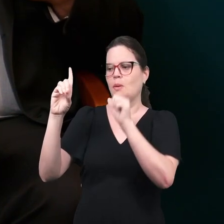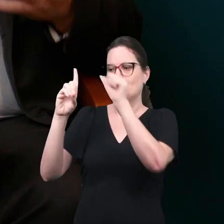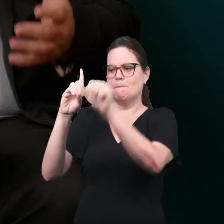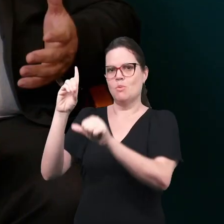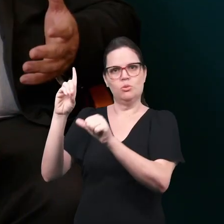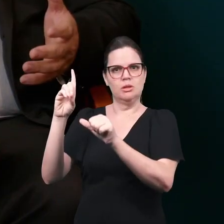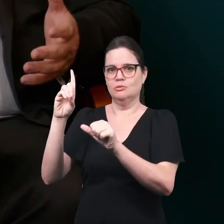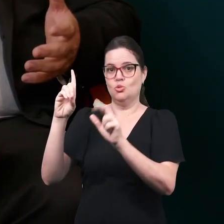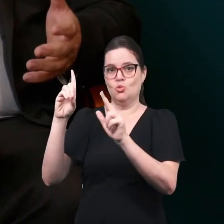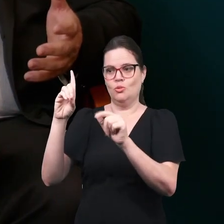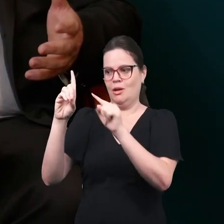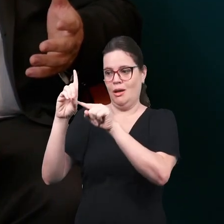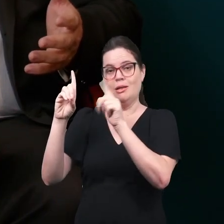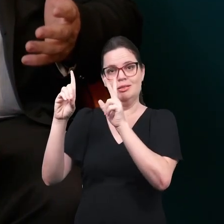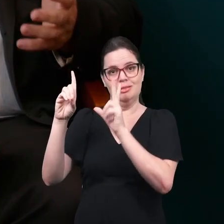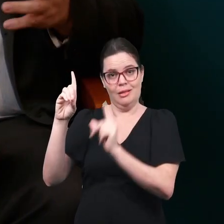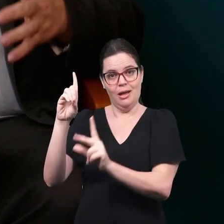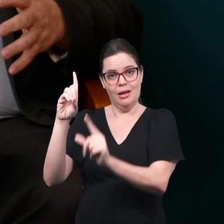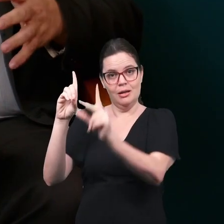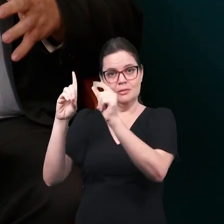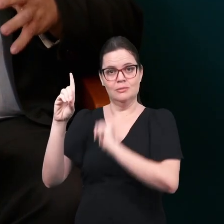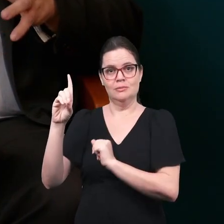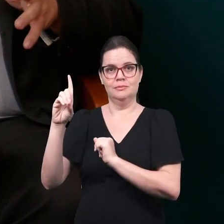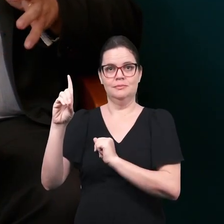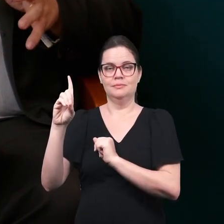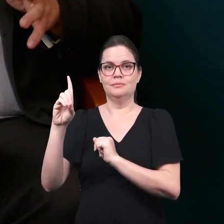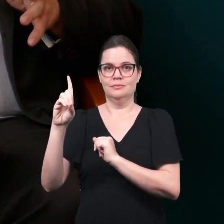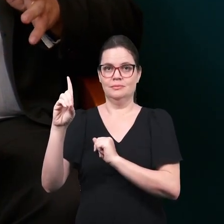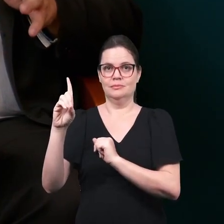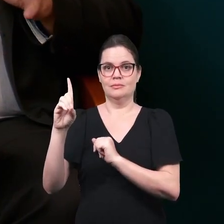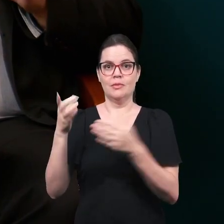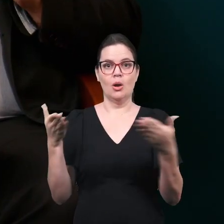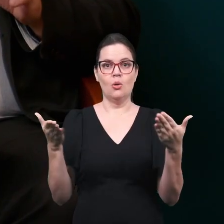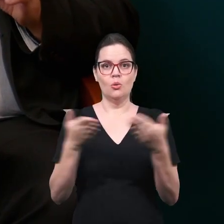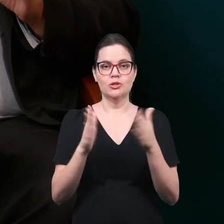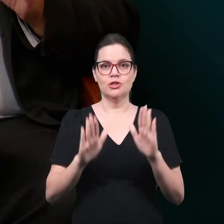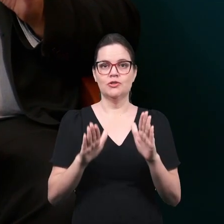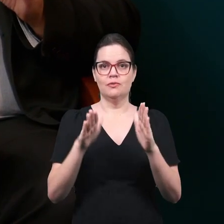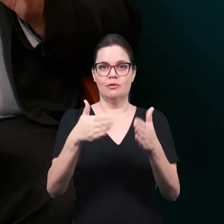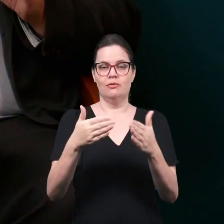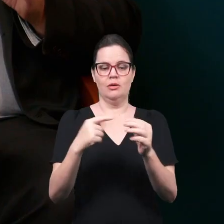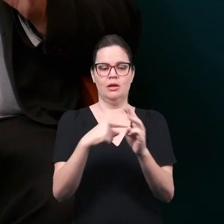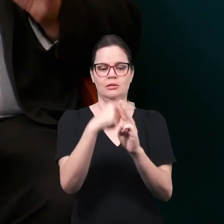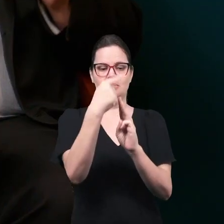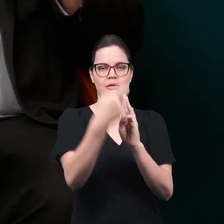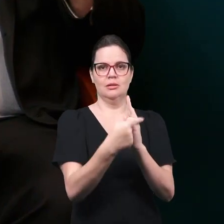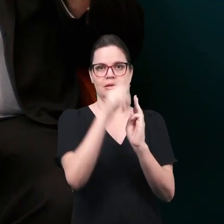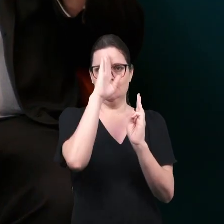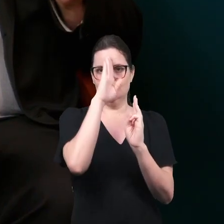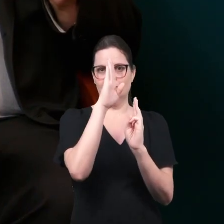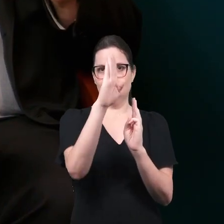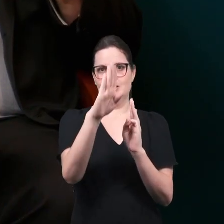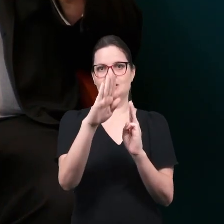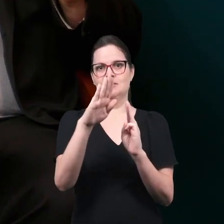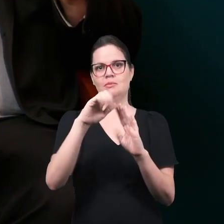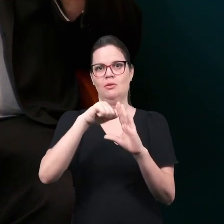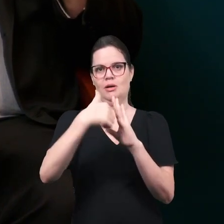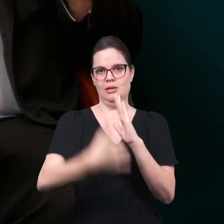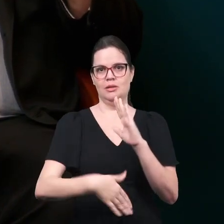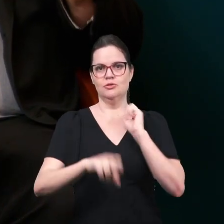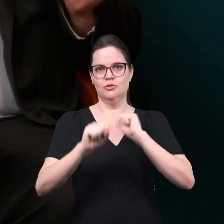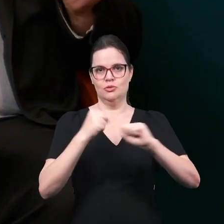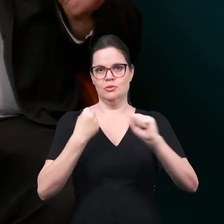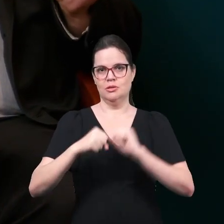ele é eterno. Hoje, nós queremos focar aqui nos 3 principais que o Salmo